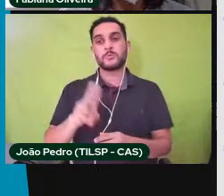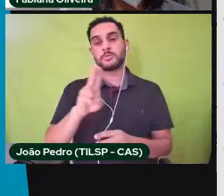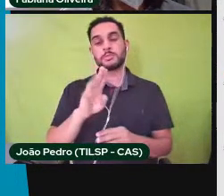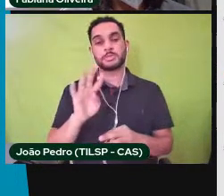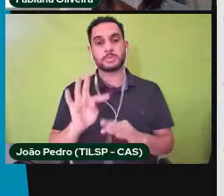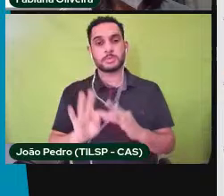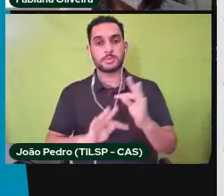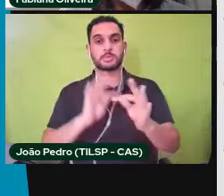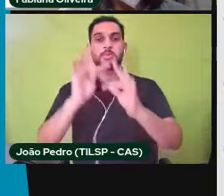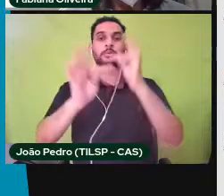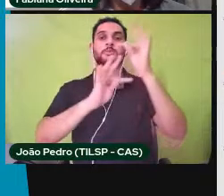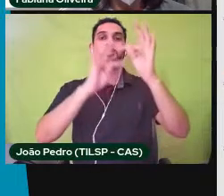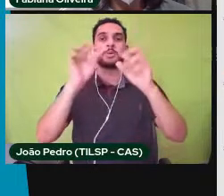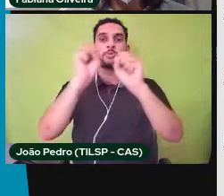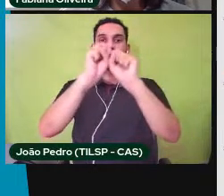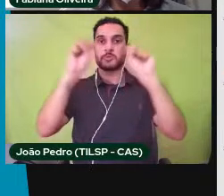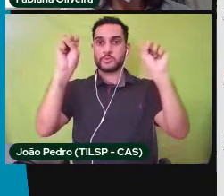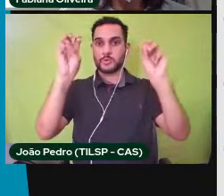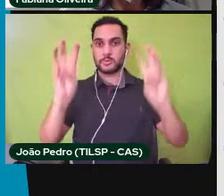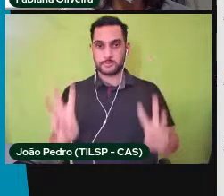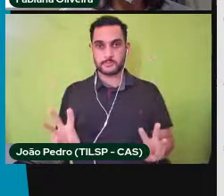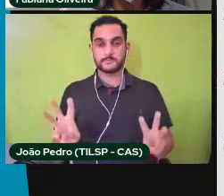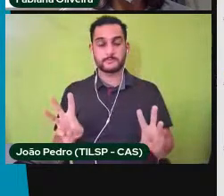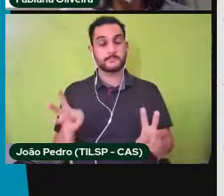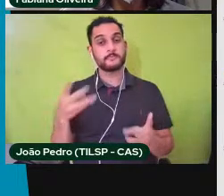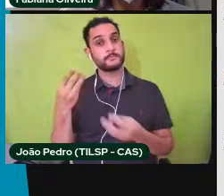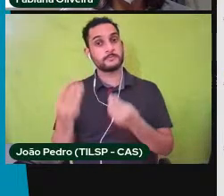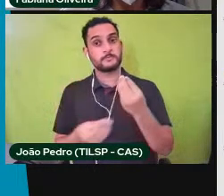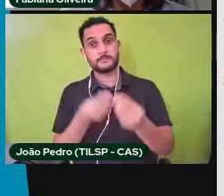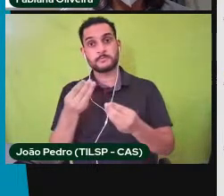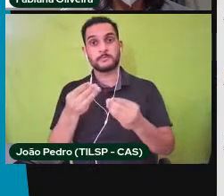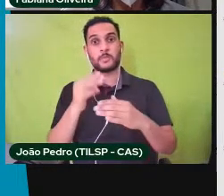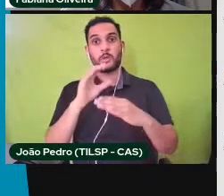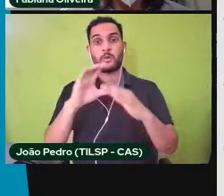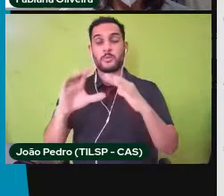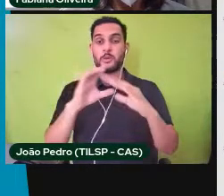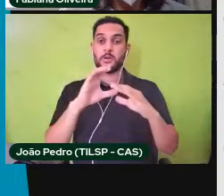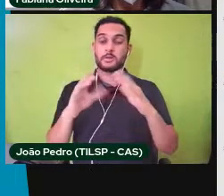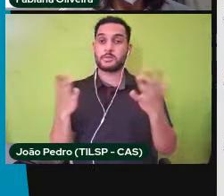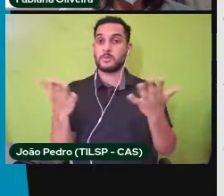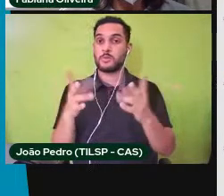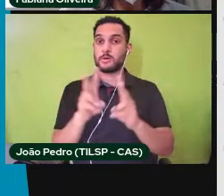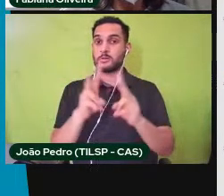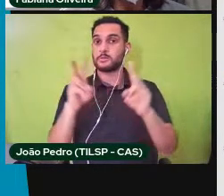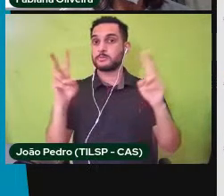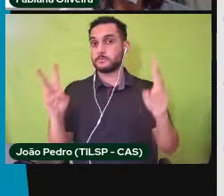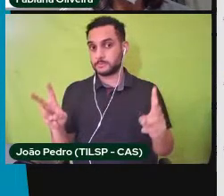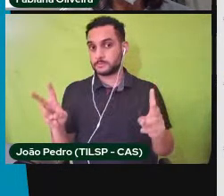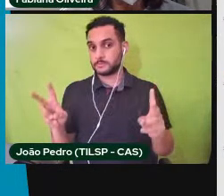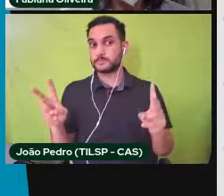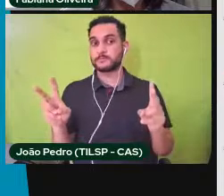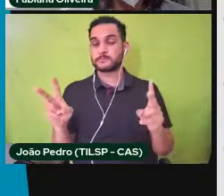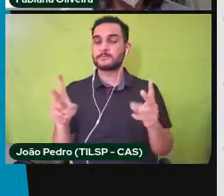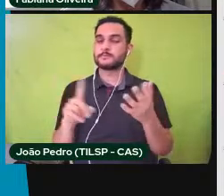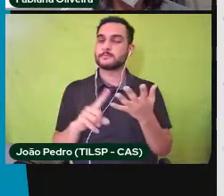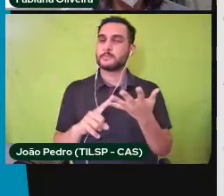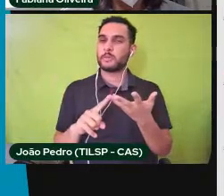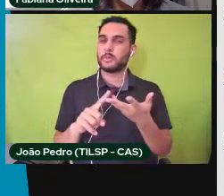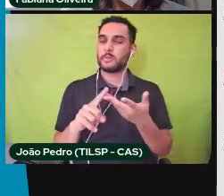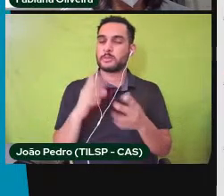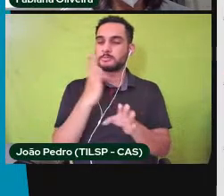novos softwares, da forma da comunicação à distância. Então, assim, são muitas